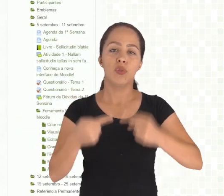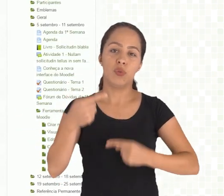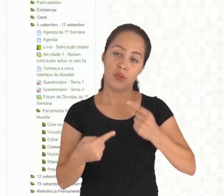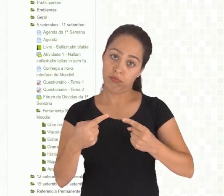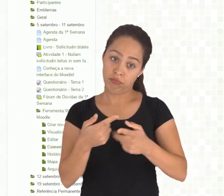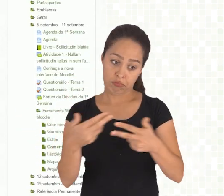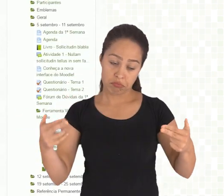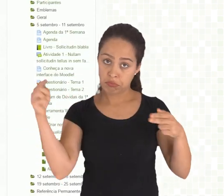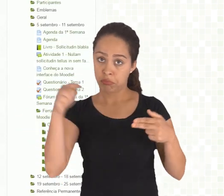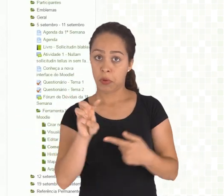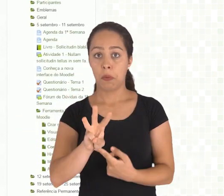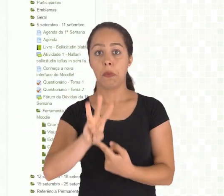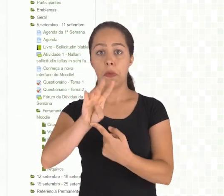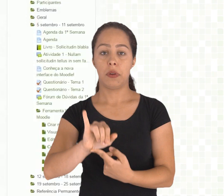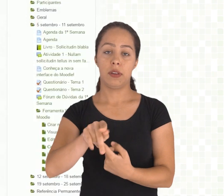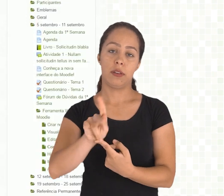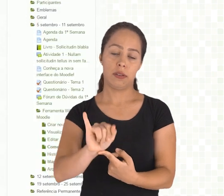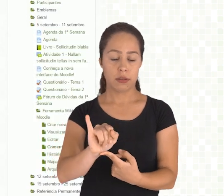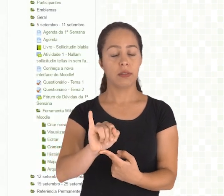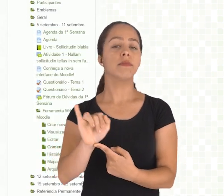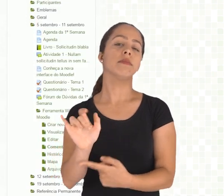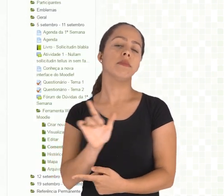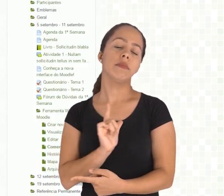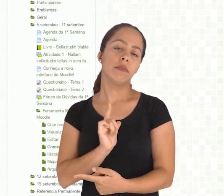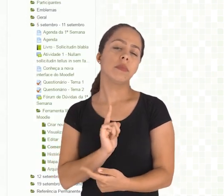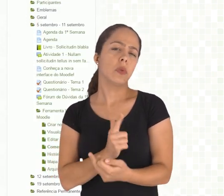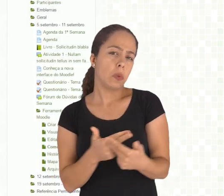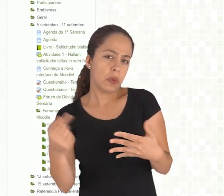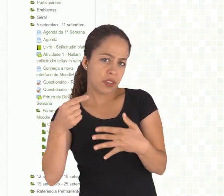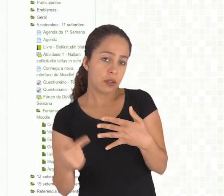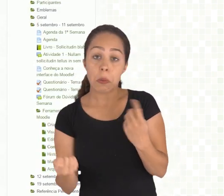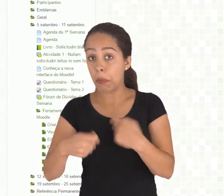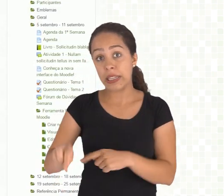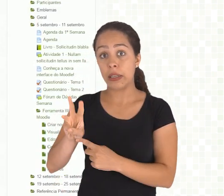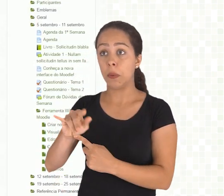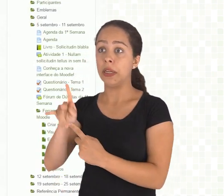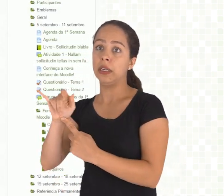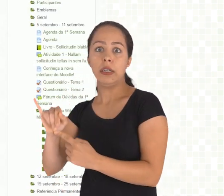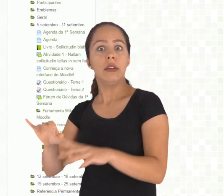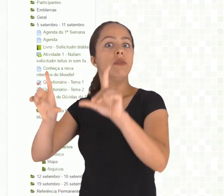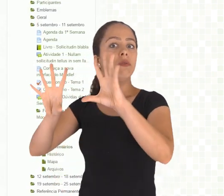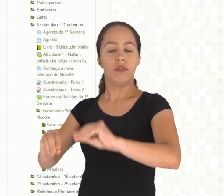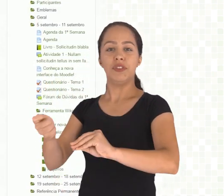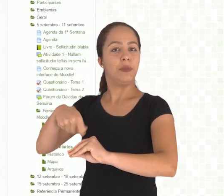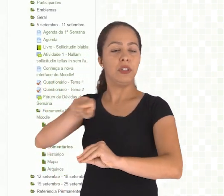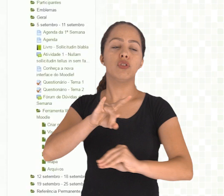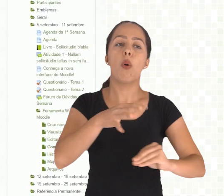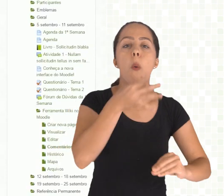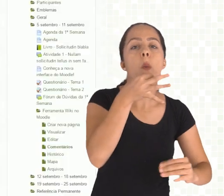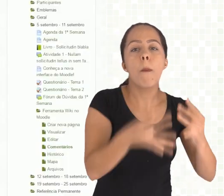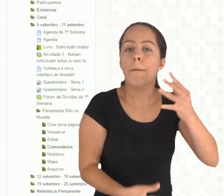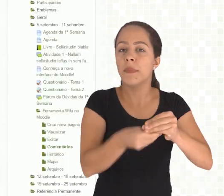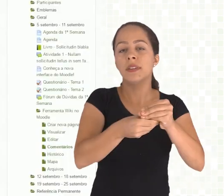pra discutir sobre alguma questão sobre uma página sobre um recurso sem ter que sair da própria week tá certo